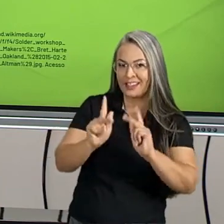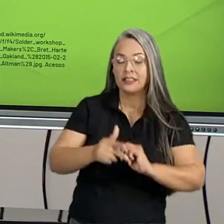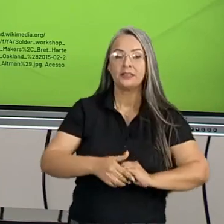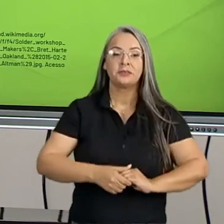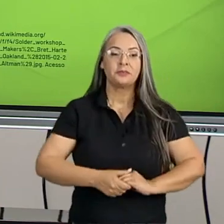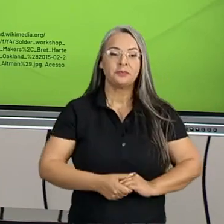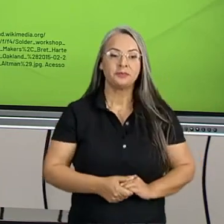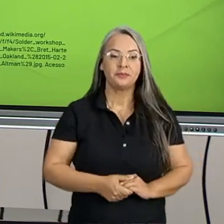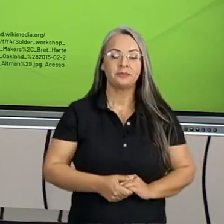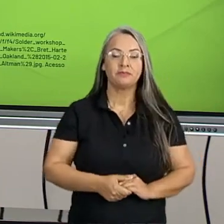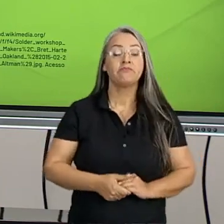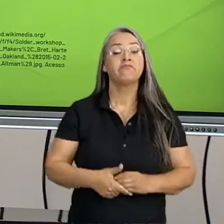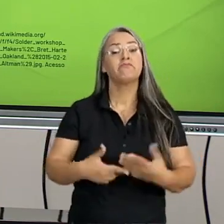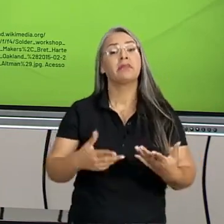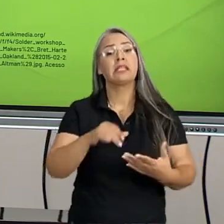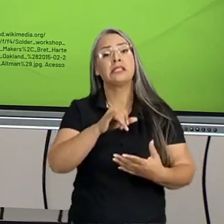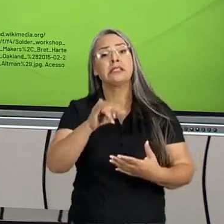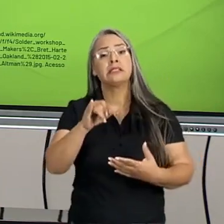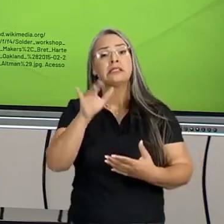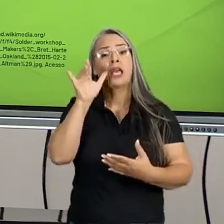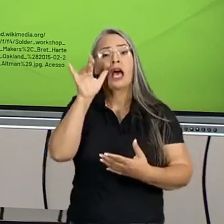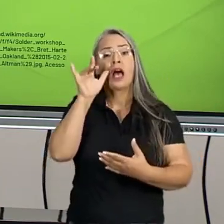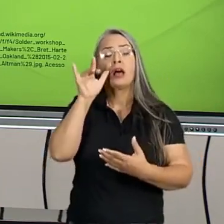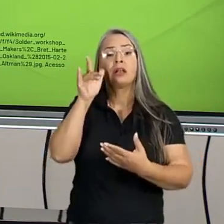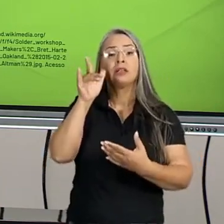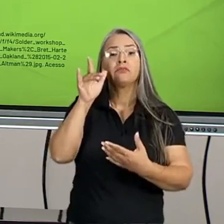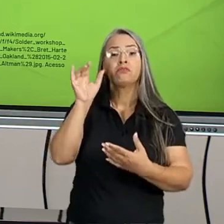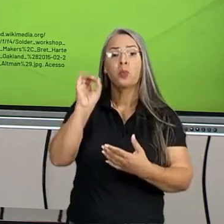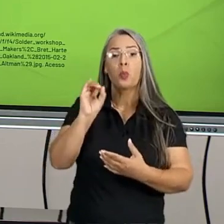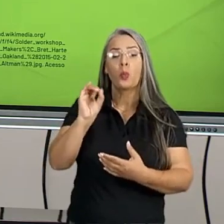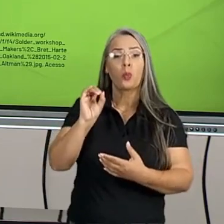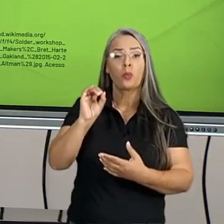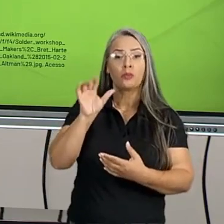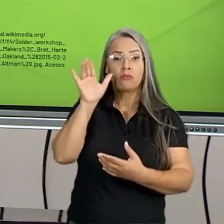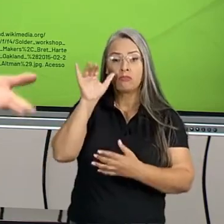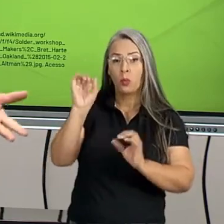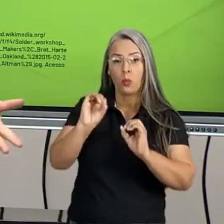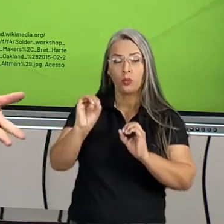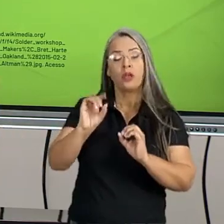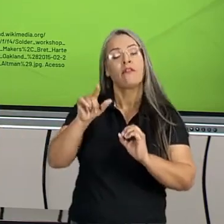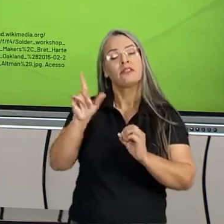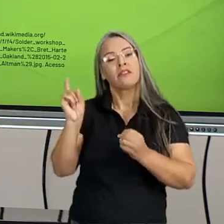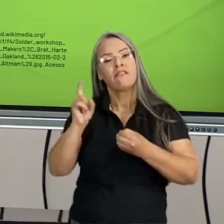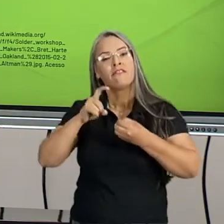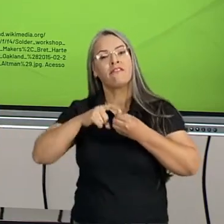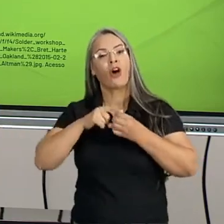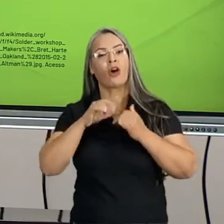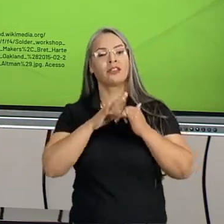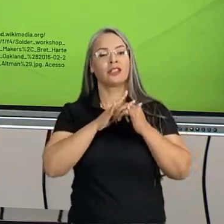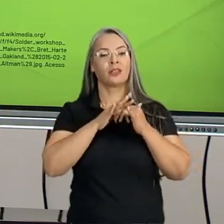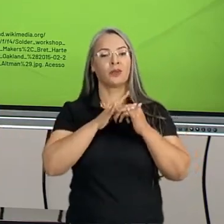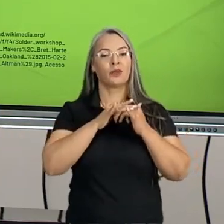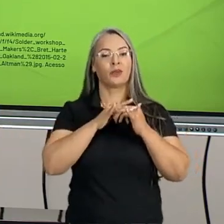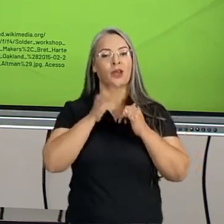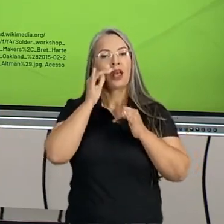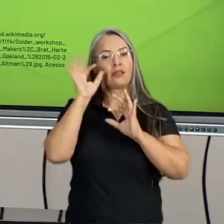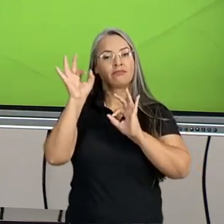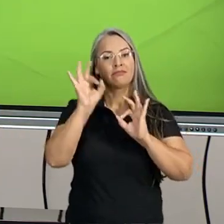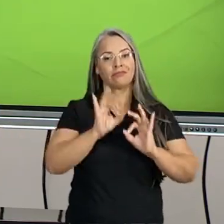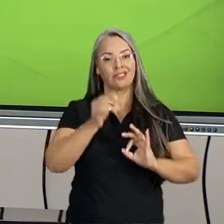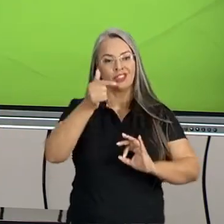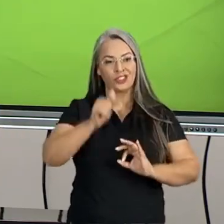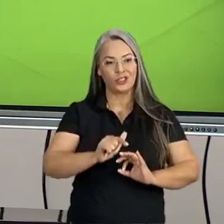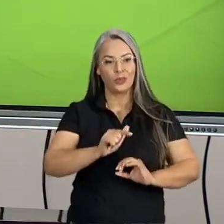e se você perdeu alguma aula tá fácil né é só olhar nosso canal no YouTube e assistir que elas ficam disponíveis lá